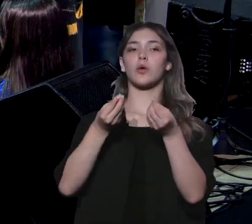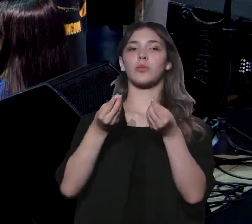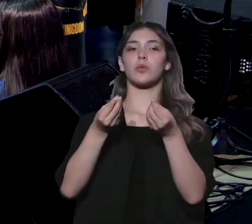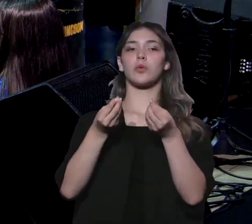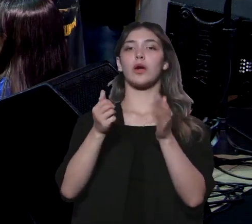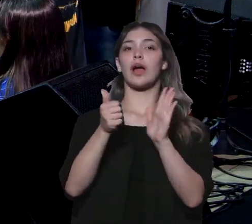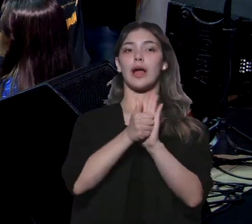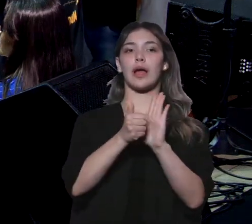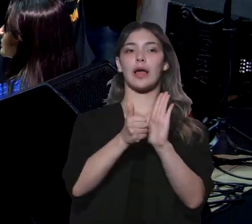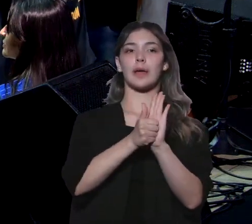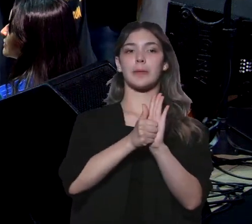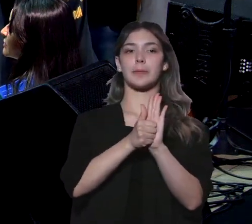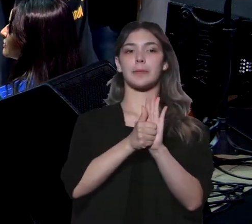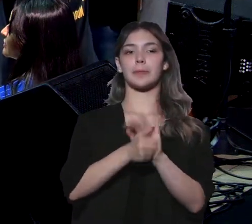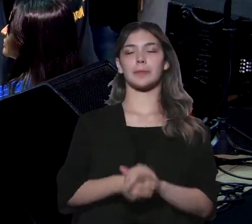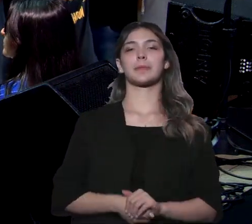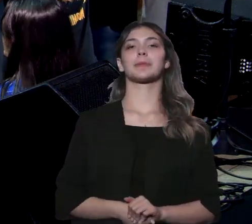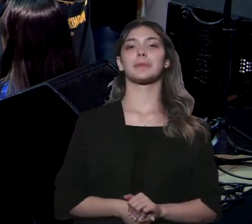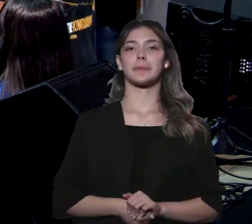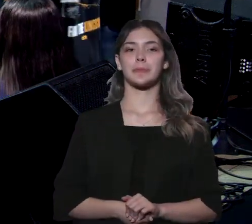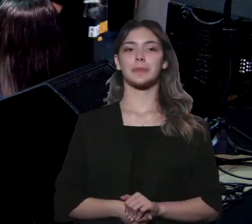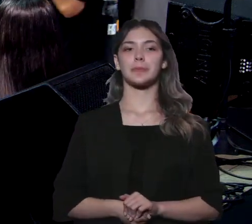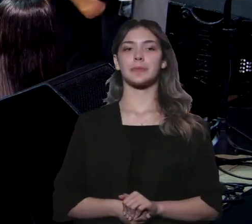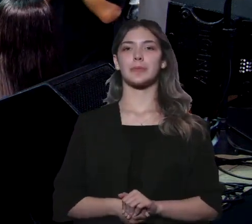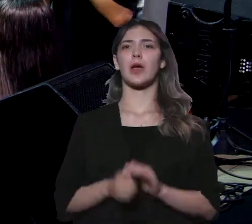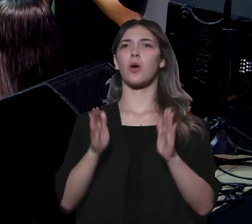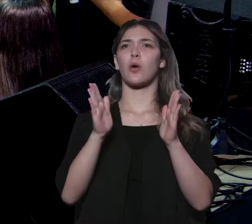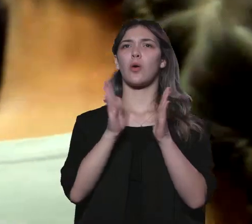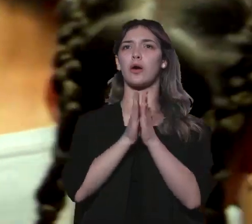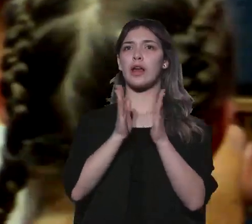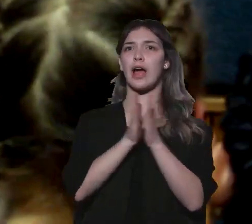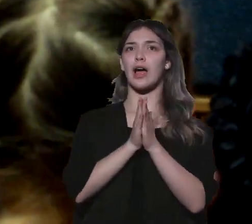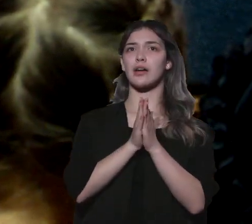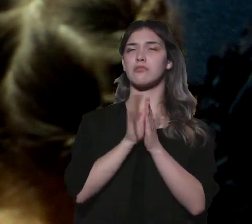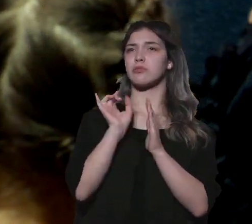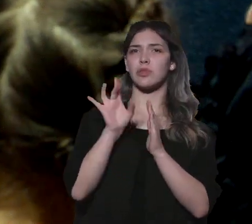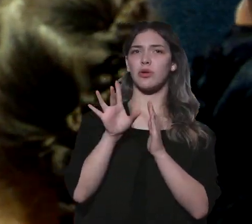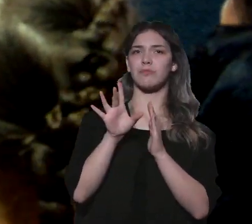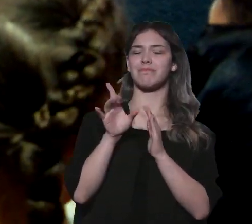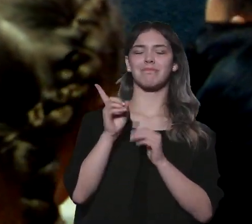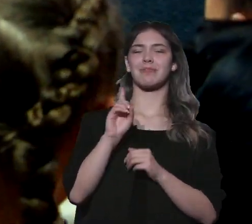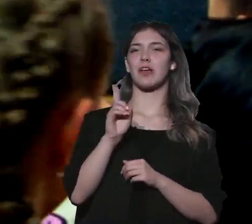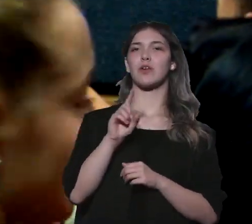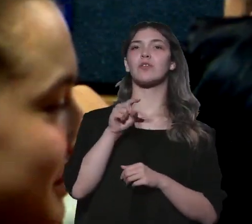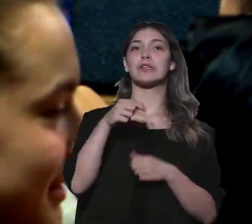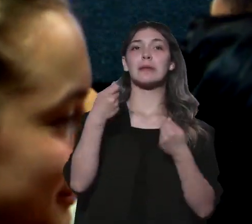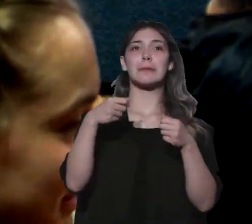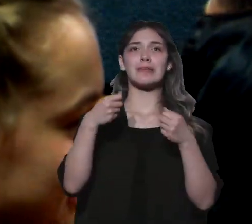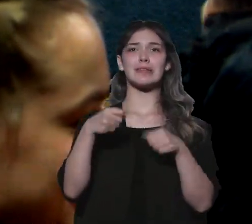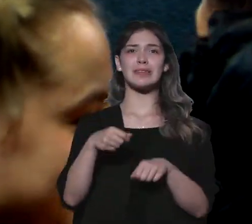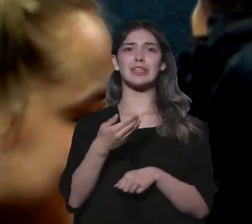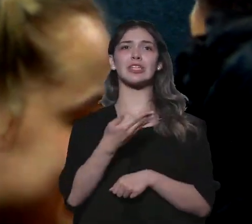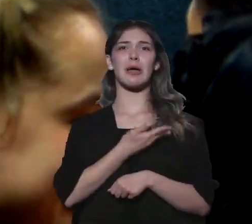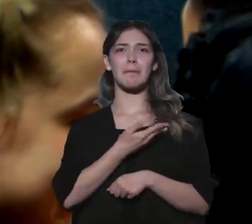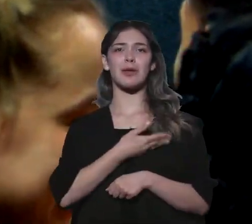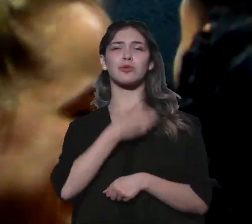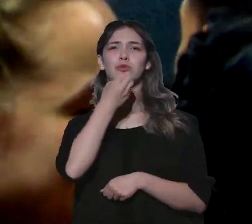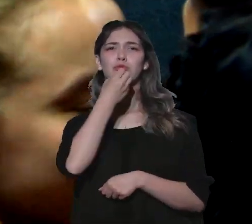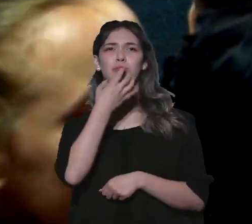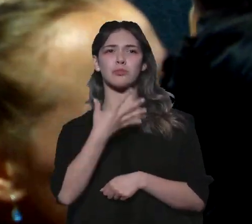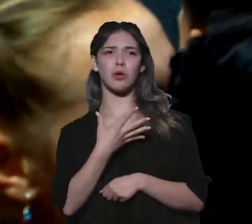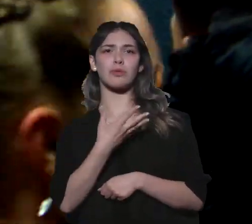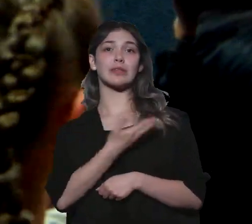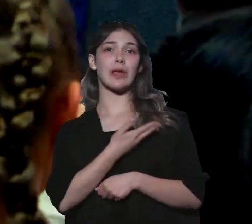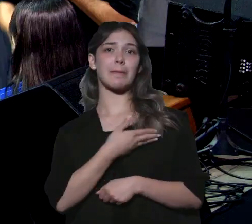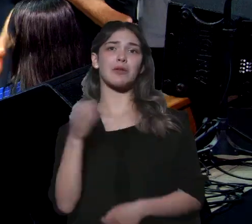pastor e viver a mesma vida lá fora. Você precisa de amigos novos. Estou dizendo que é para você se desfazer